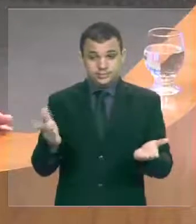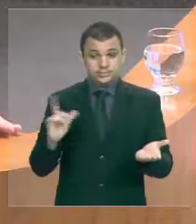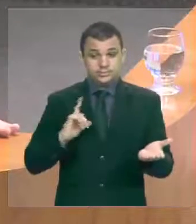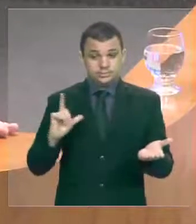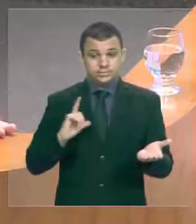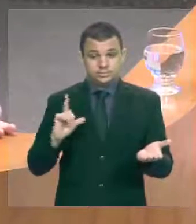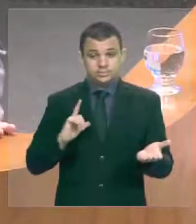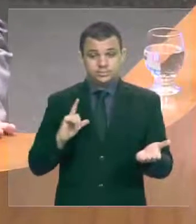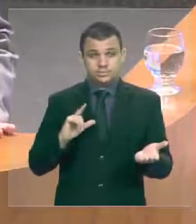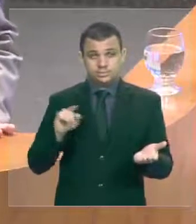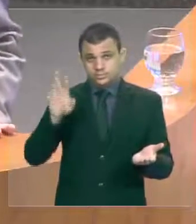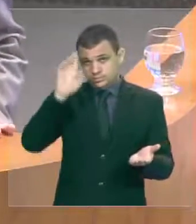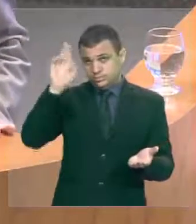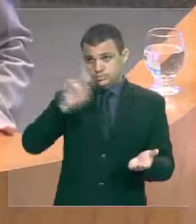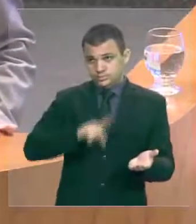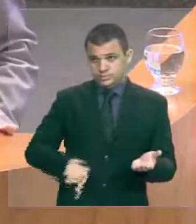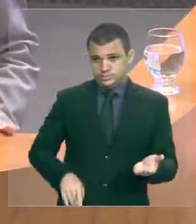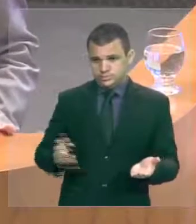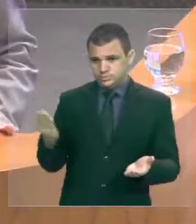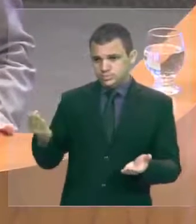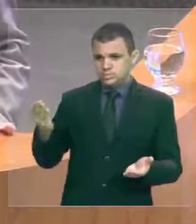presidente Otelino,